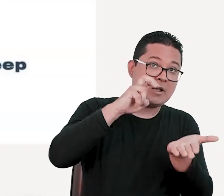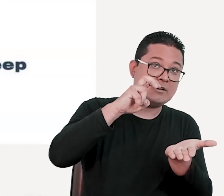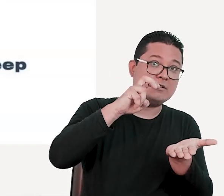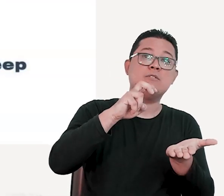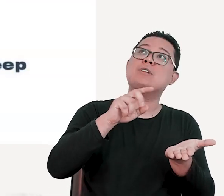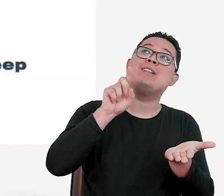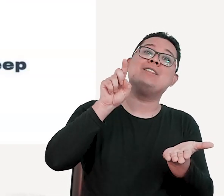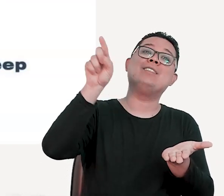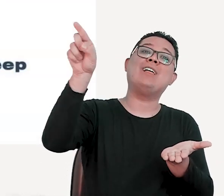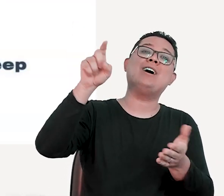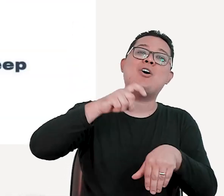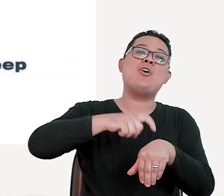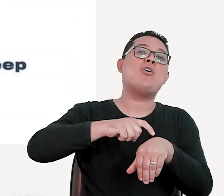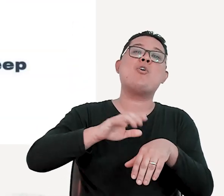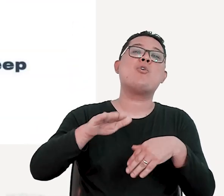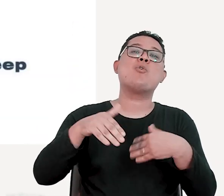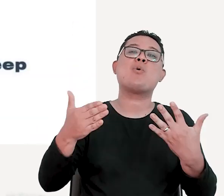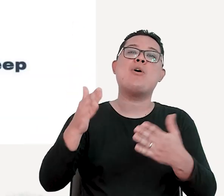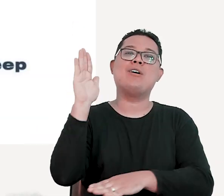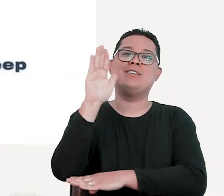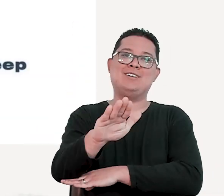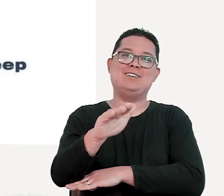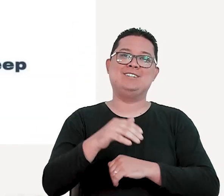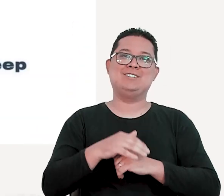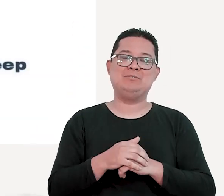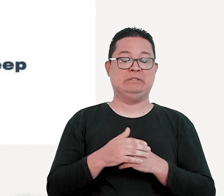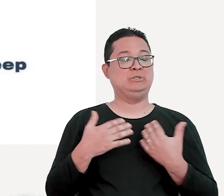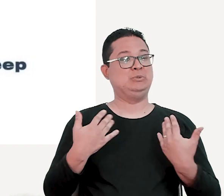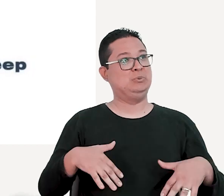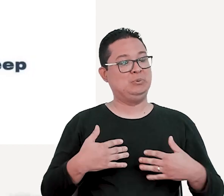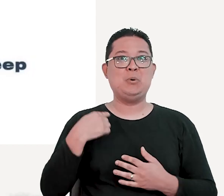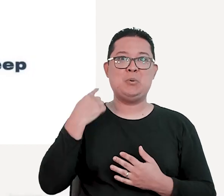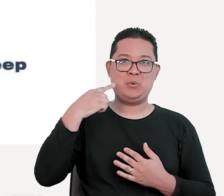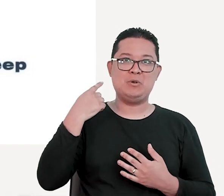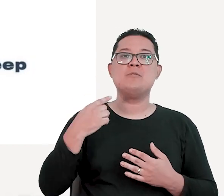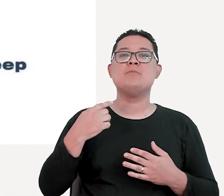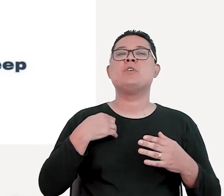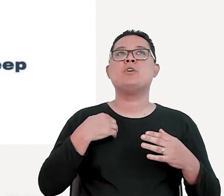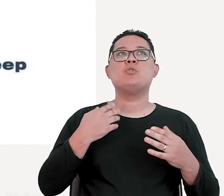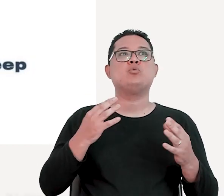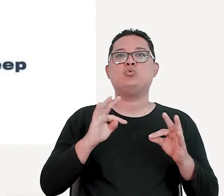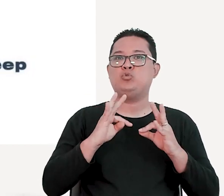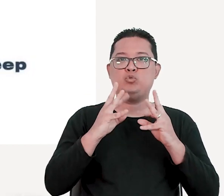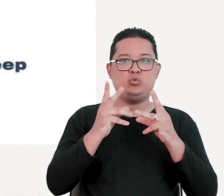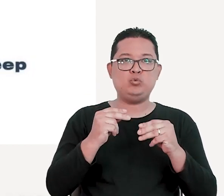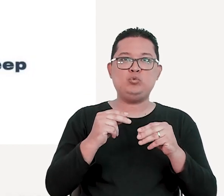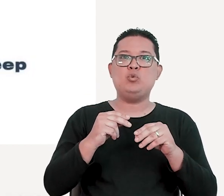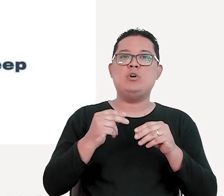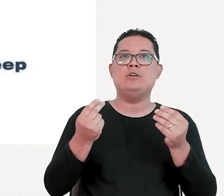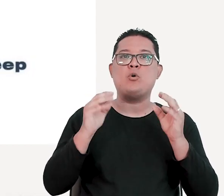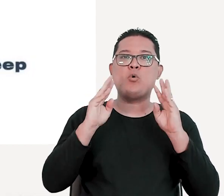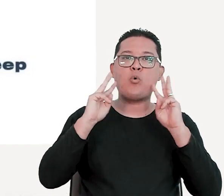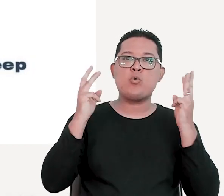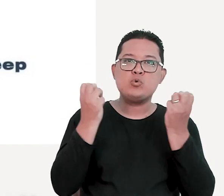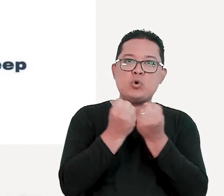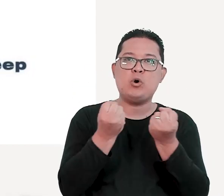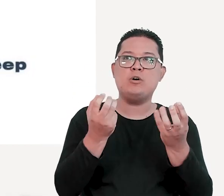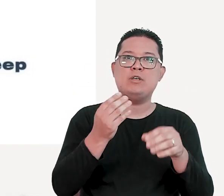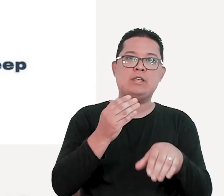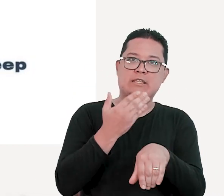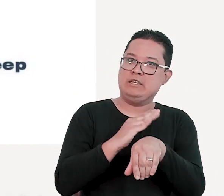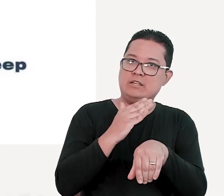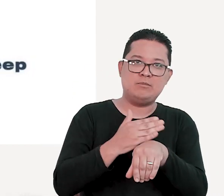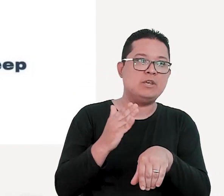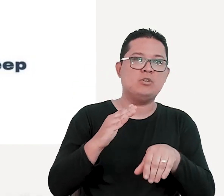tenho reunião, assim, todas as reuniões, workshops, treinamentos, são todos de manhã. Até mais ou